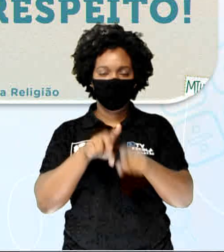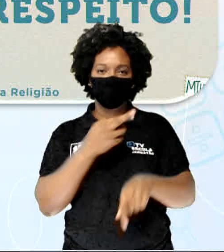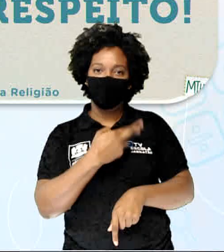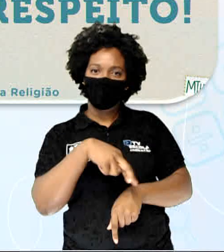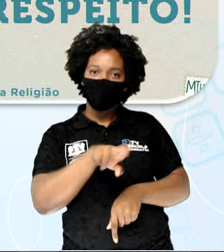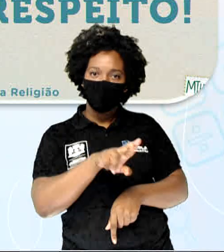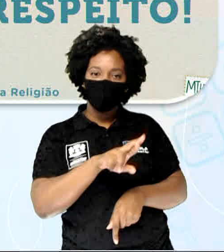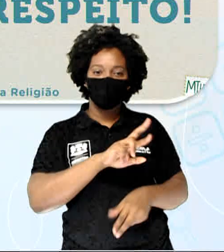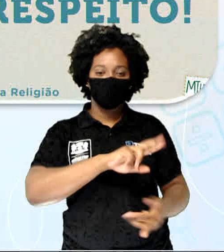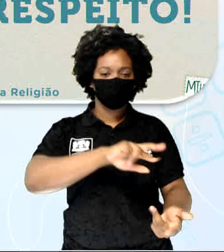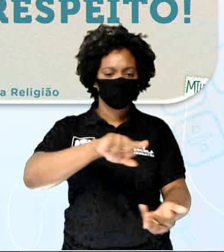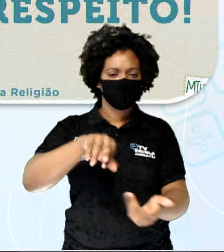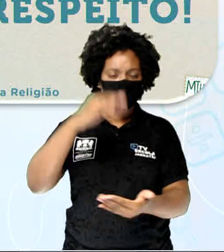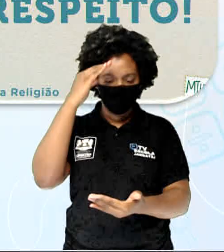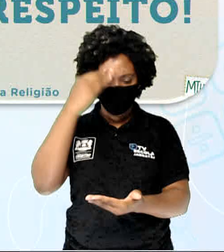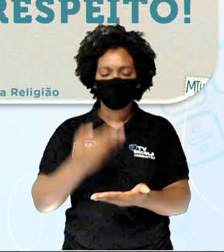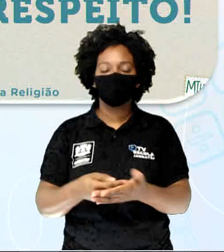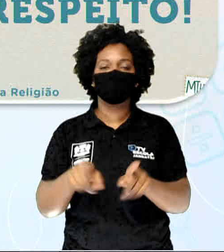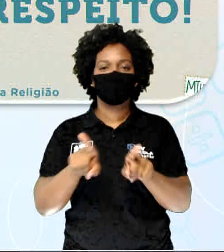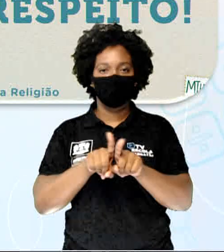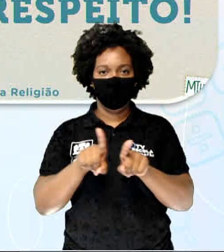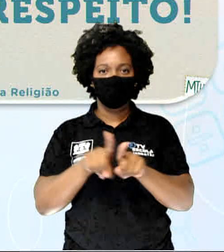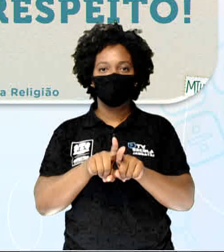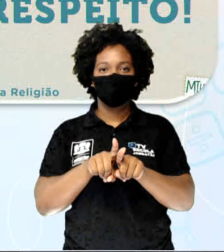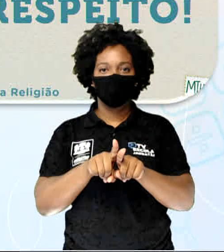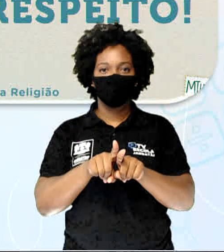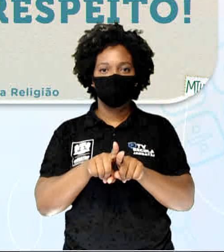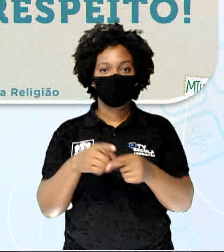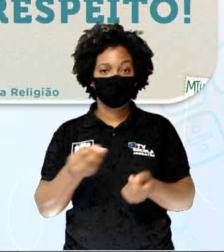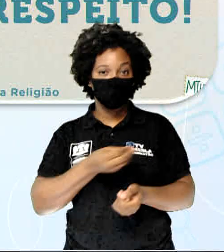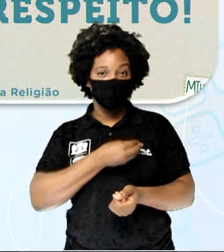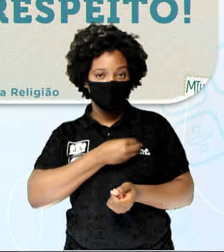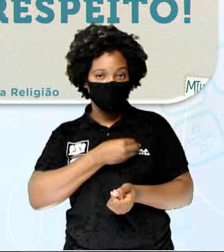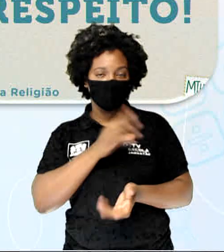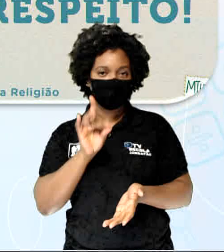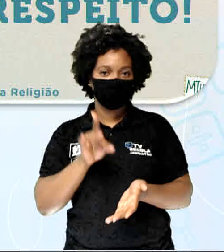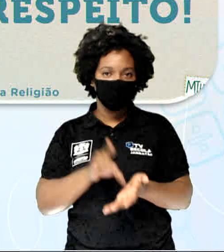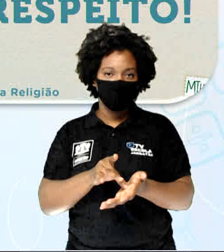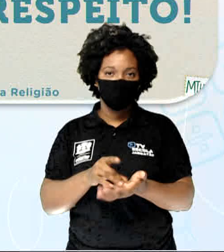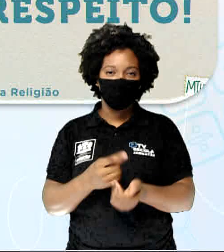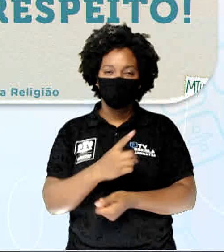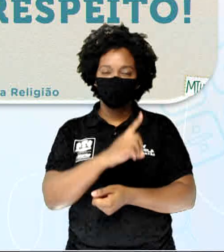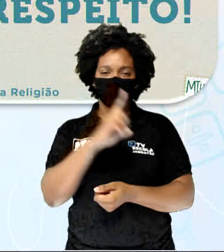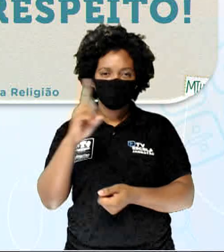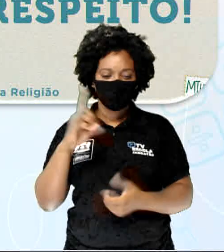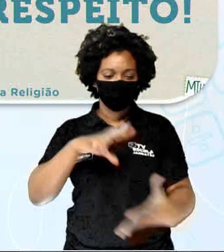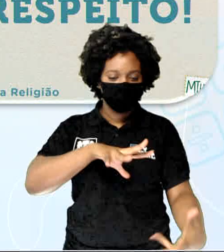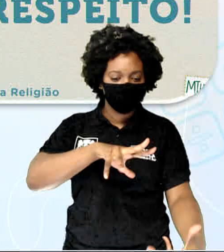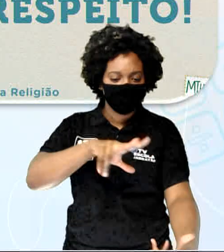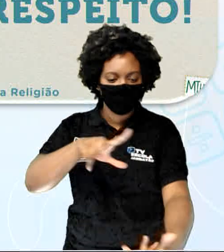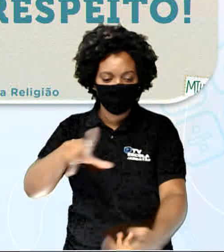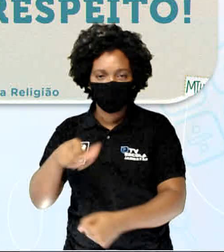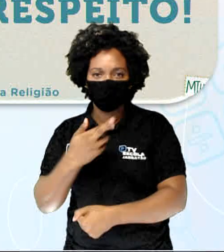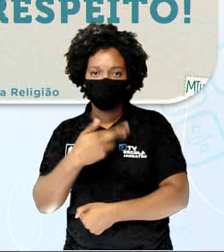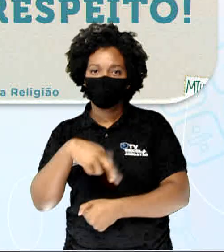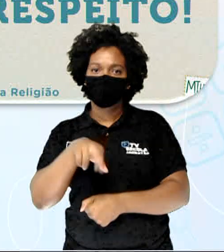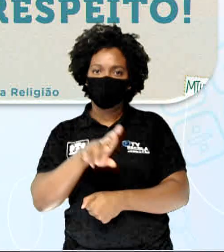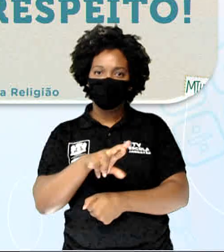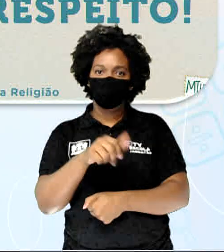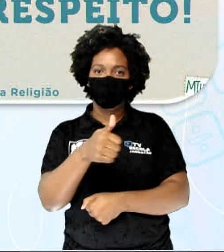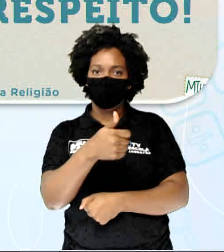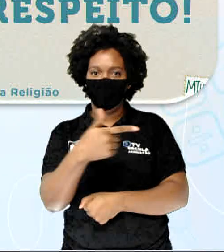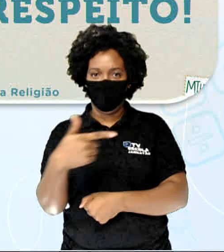e crenças. Inclusive, existe o Dia Mundial da Religião, que é o dia 21